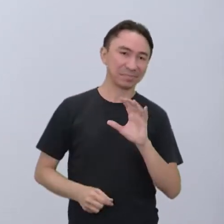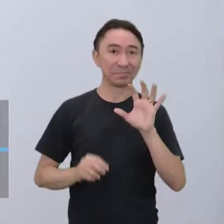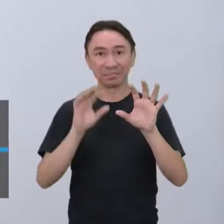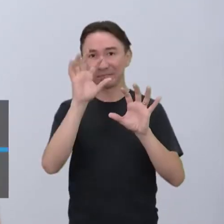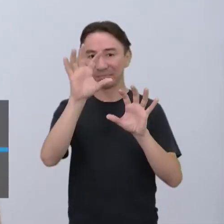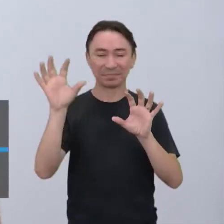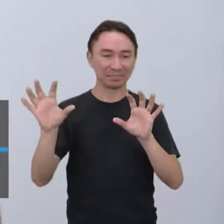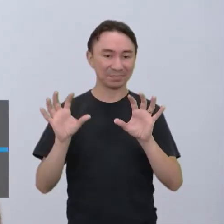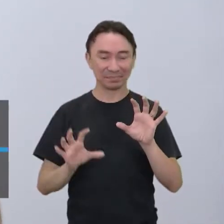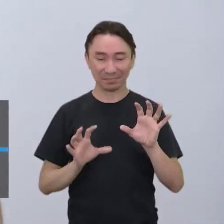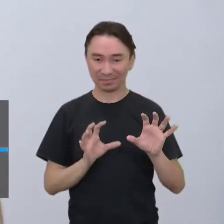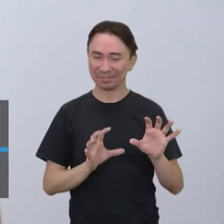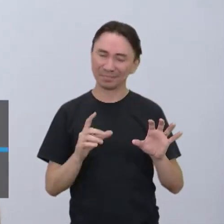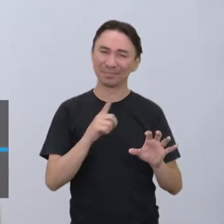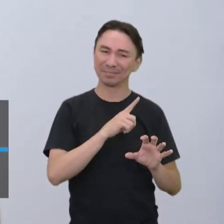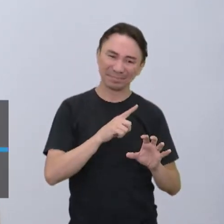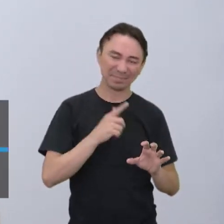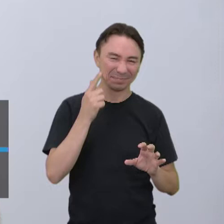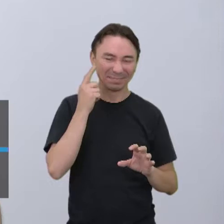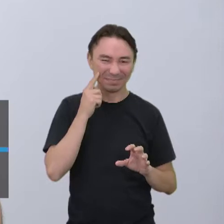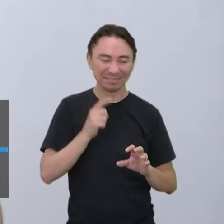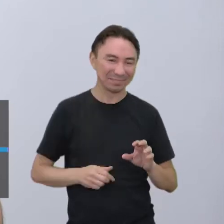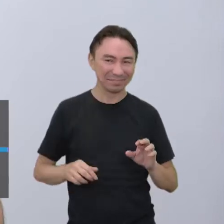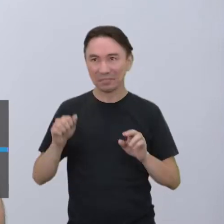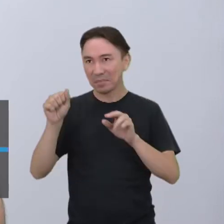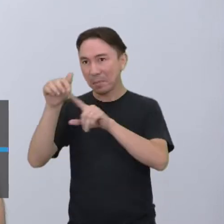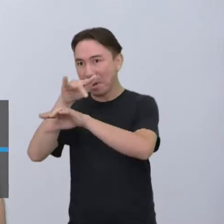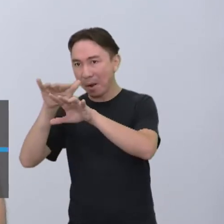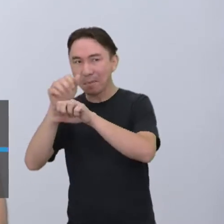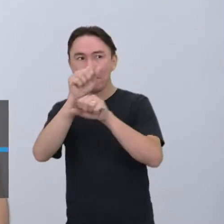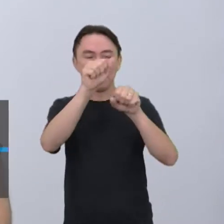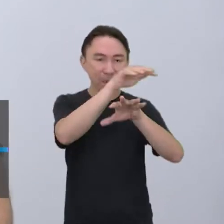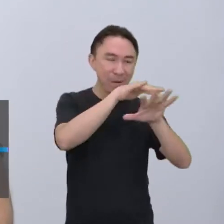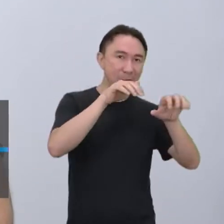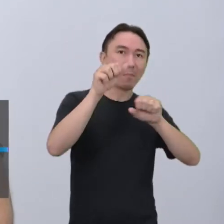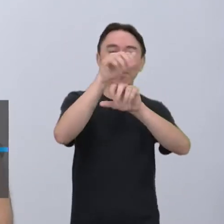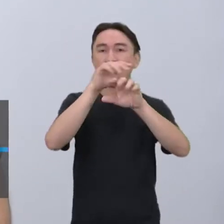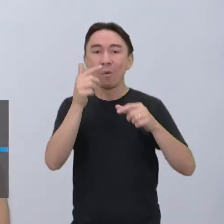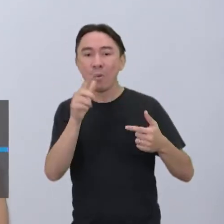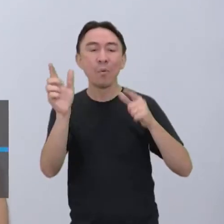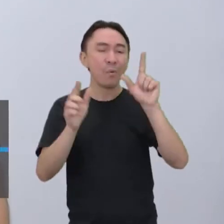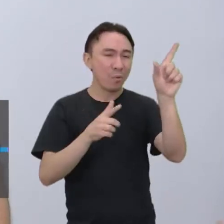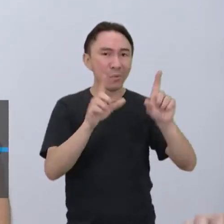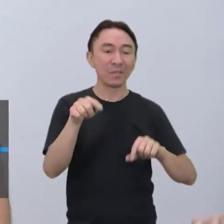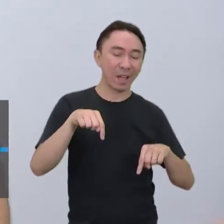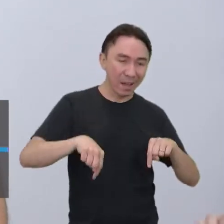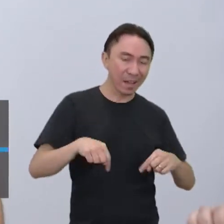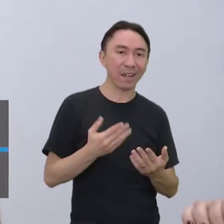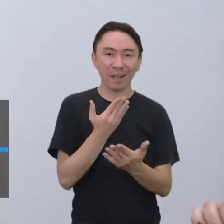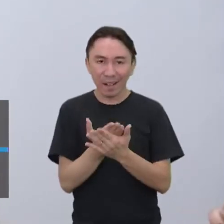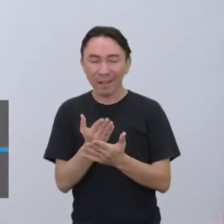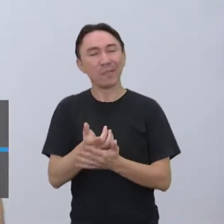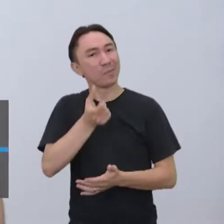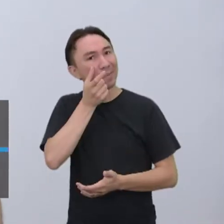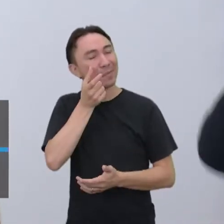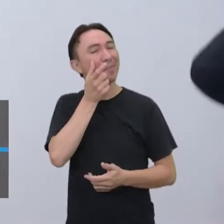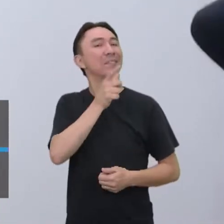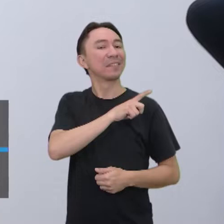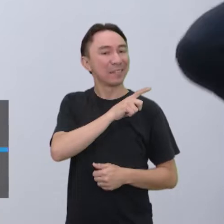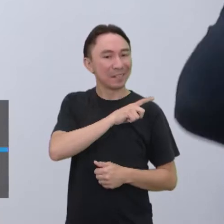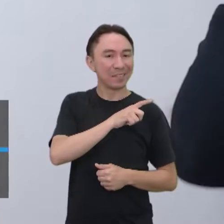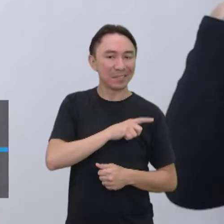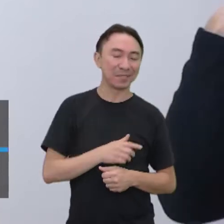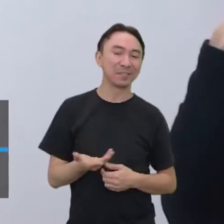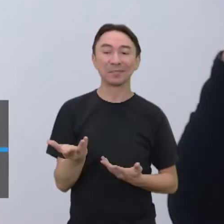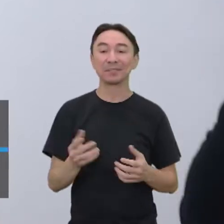dos universos paralelos. Sim, eu sei que em outros universos vocês também estão acompanhando a nossa aula. Sim, eu sei que estão sim. Aliás, você que está em